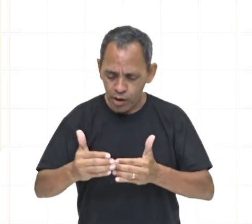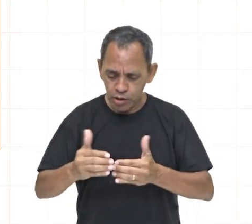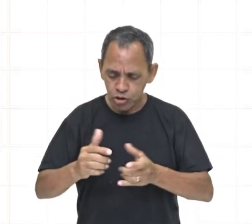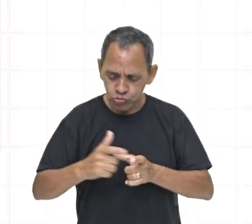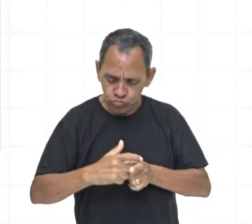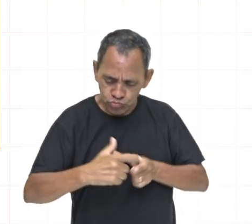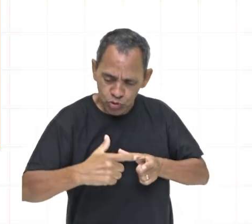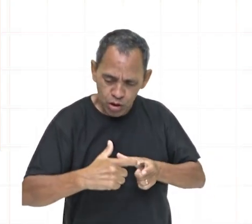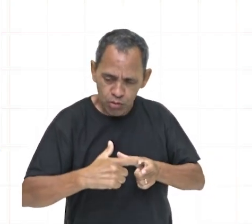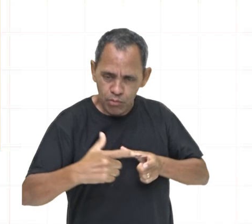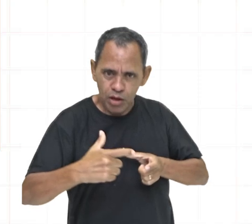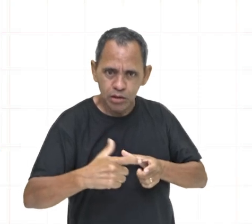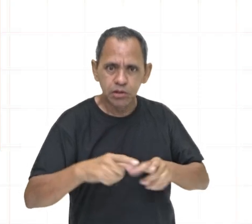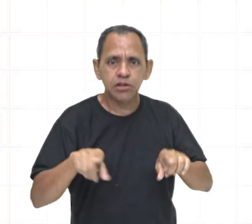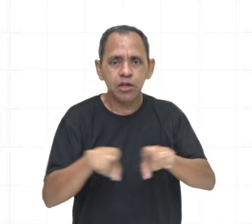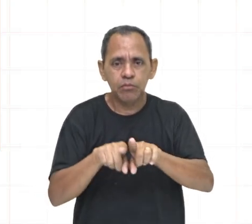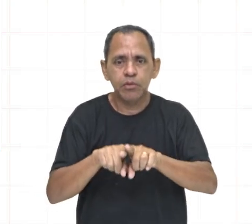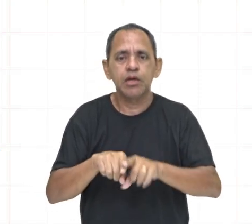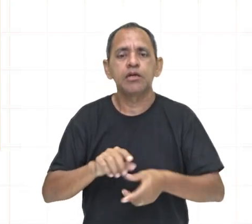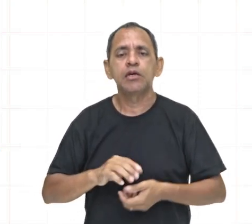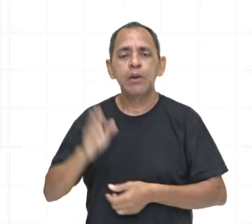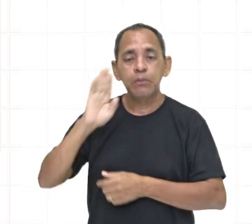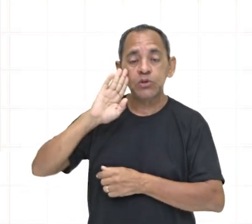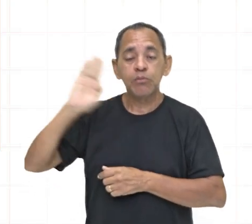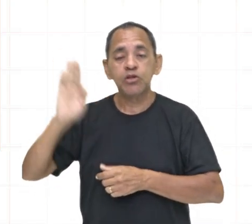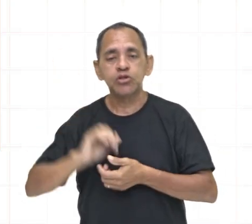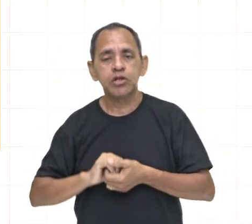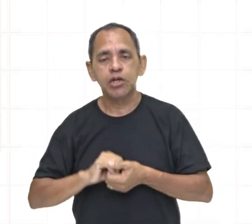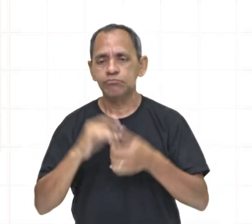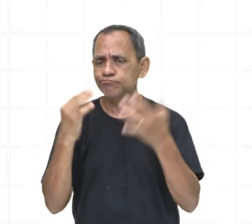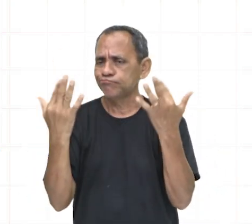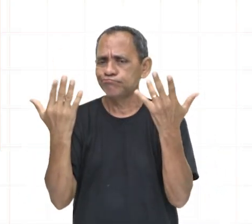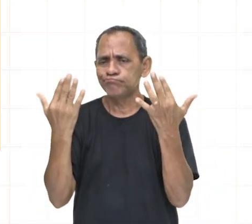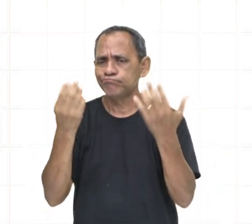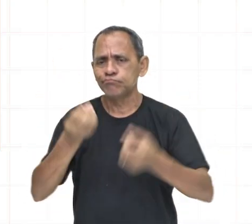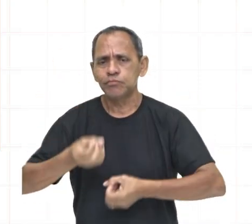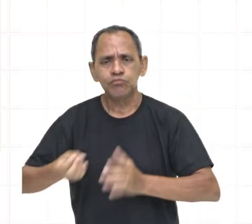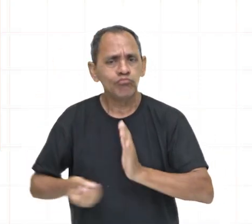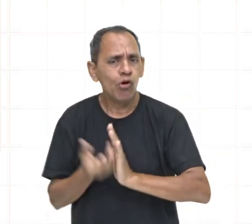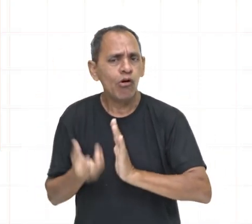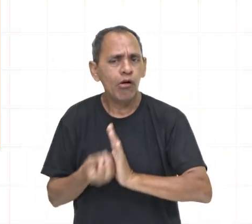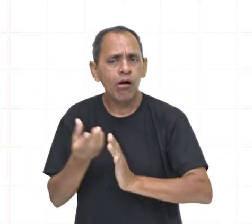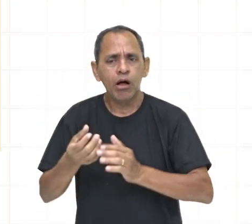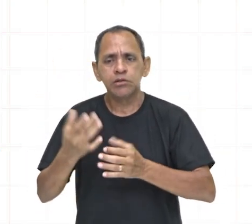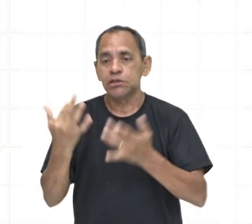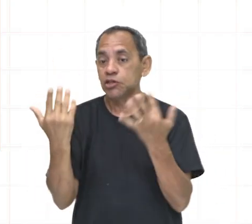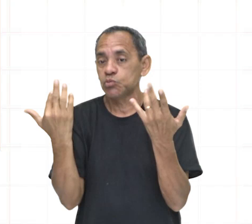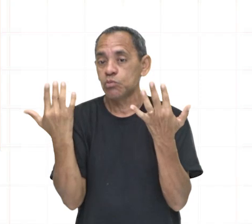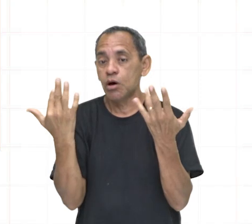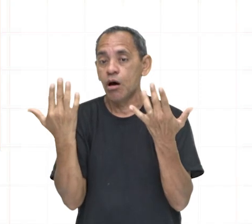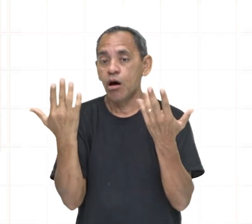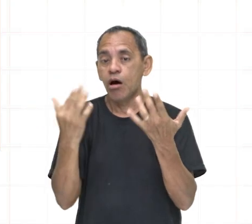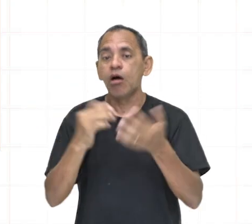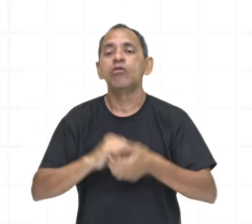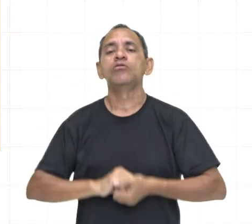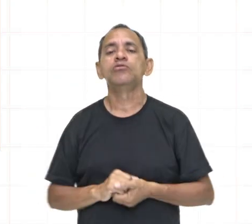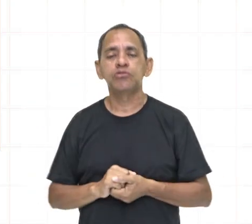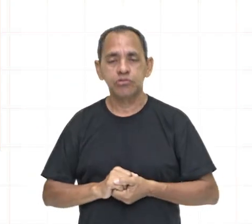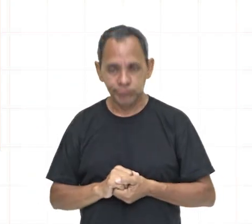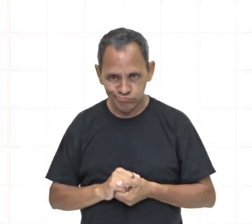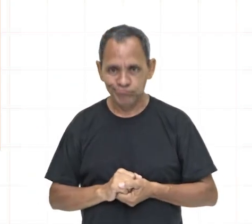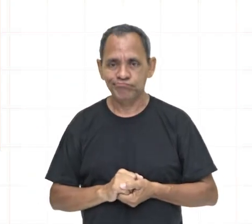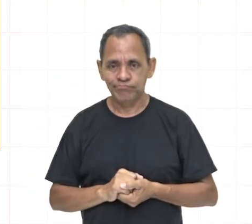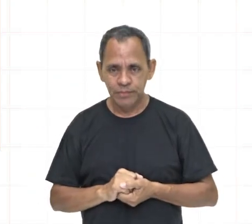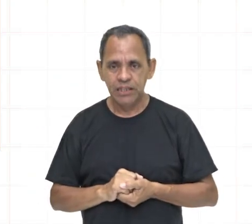aí principalmente da produção manual, ali a mão de obra, para uma produção em massa. E quando